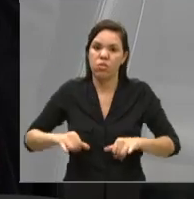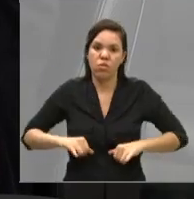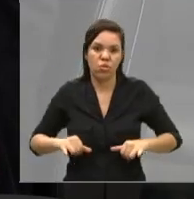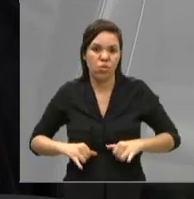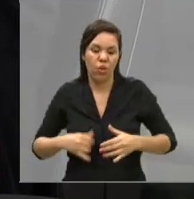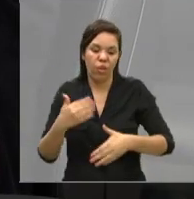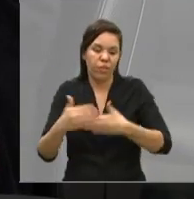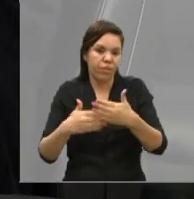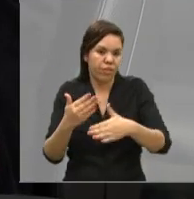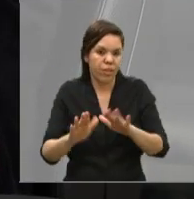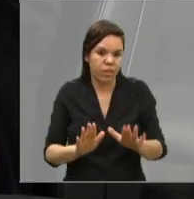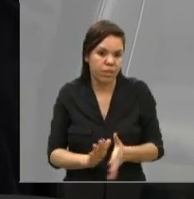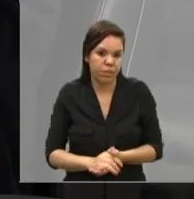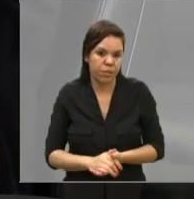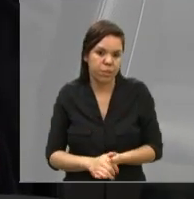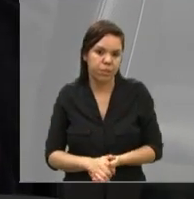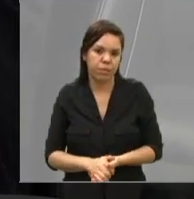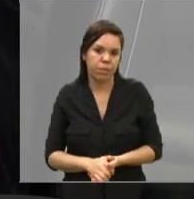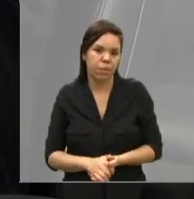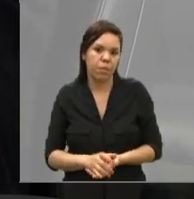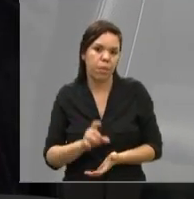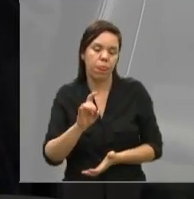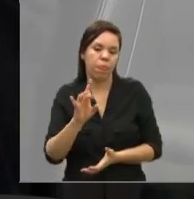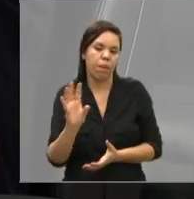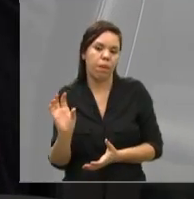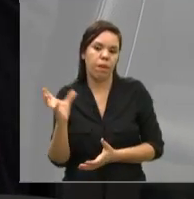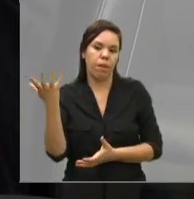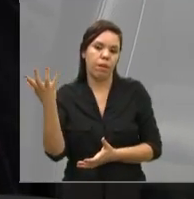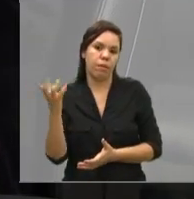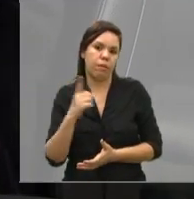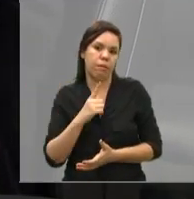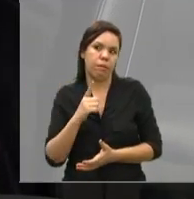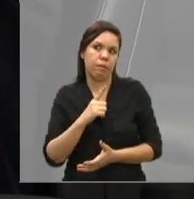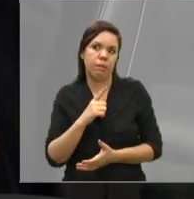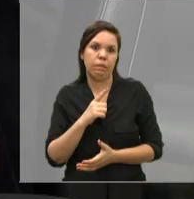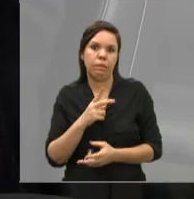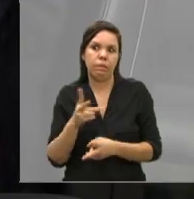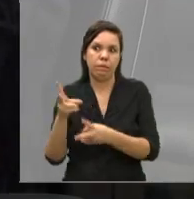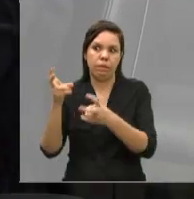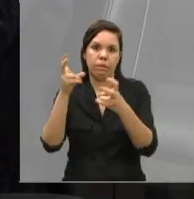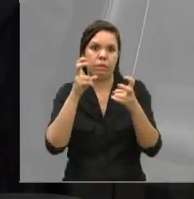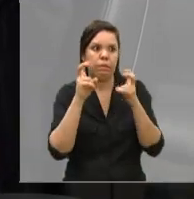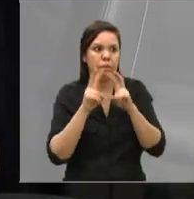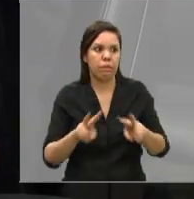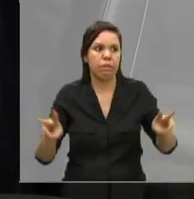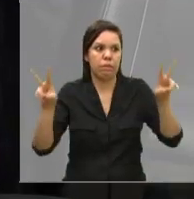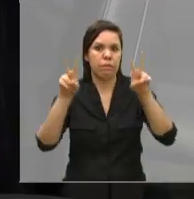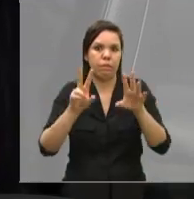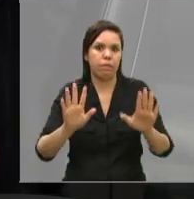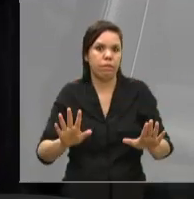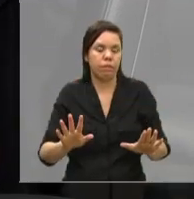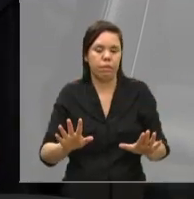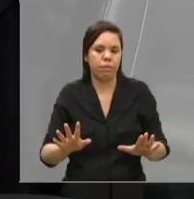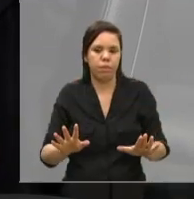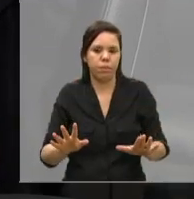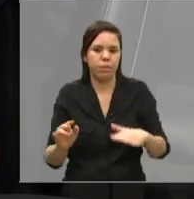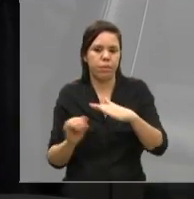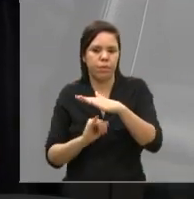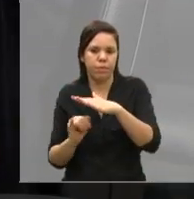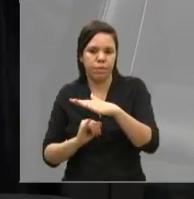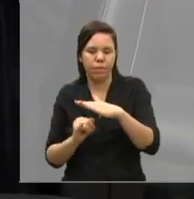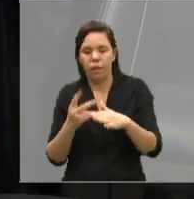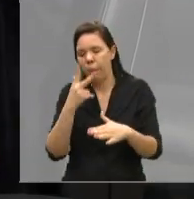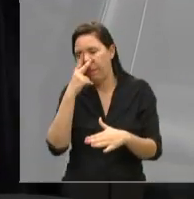cotidiano não necessariamente aparecem, têm visibilidade e aparecem. Muitas vezes a gente vê que nas instituições